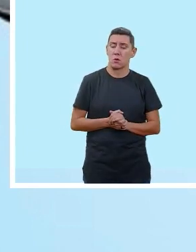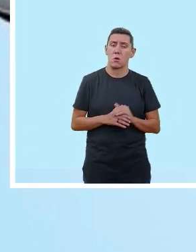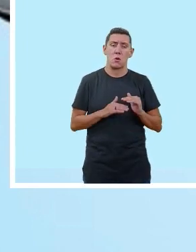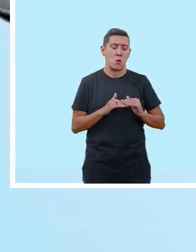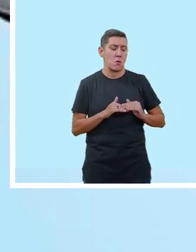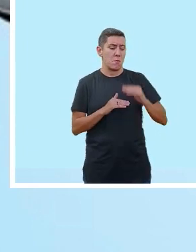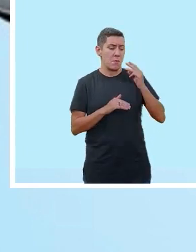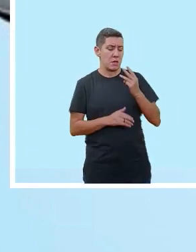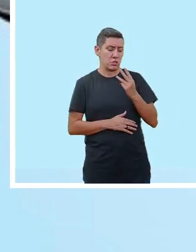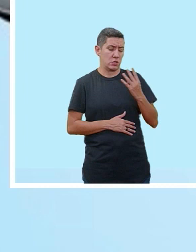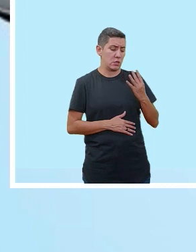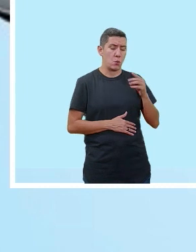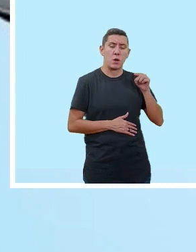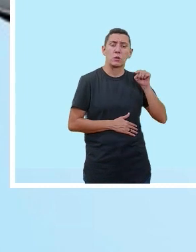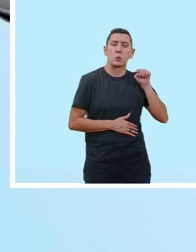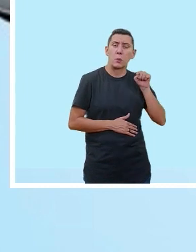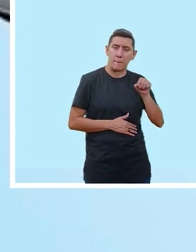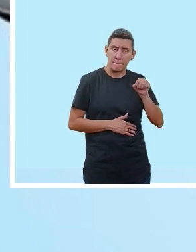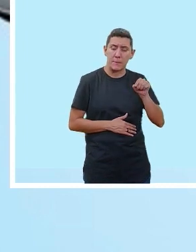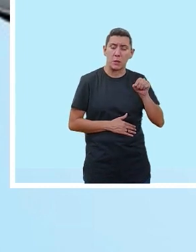34 mil